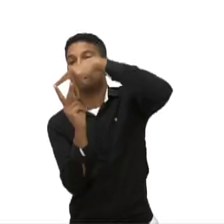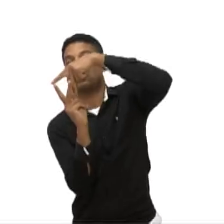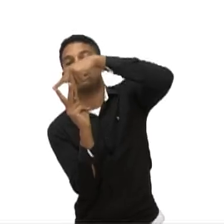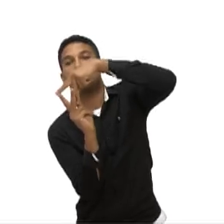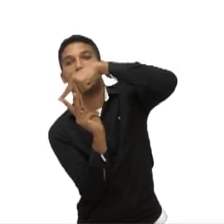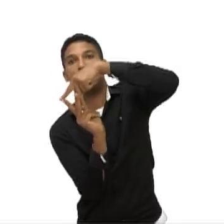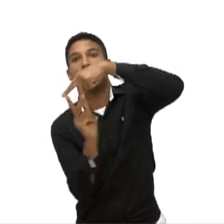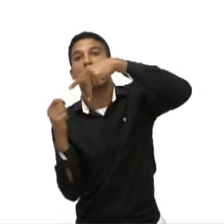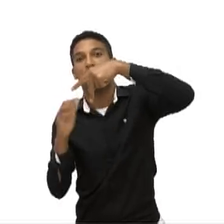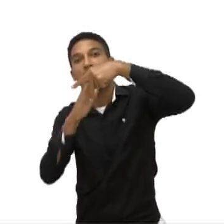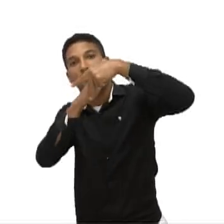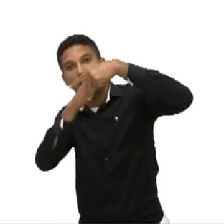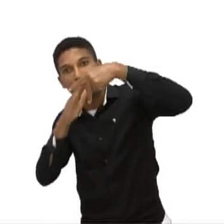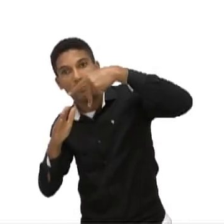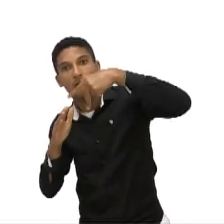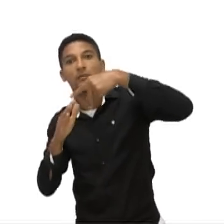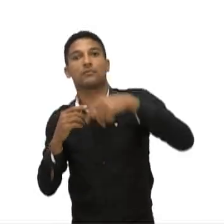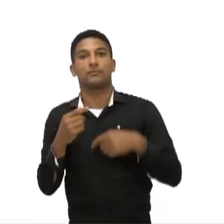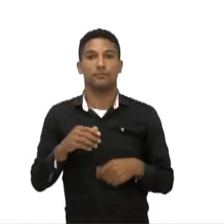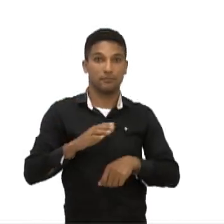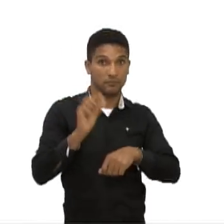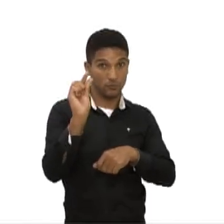resposta.